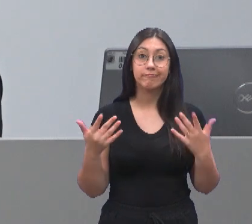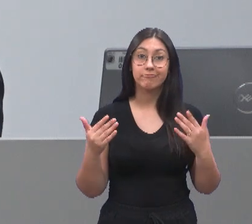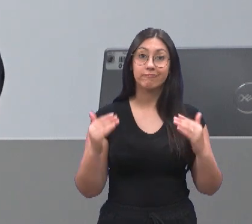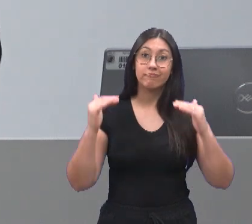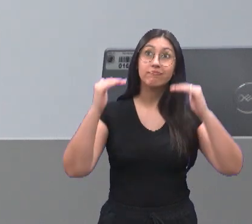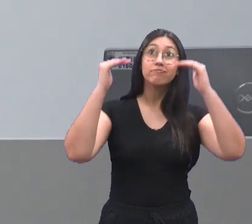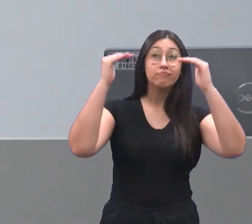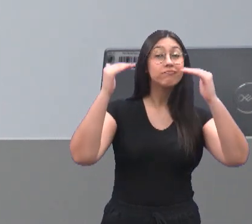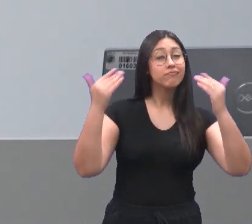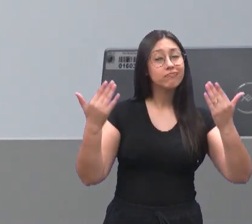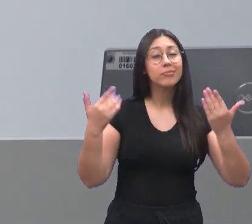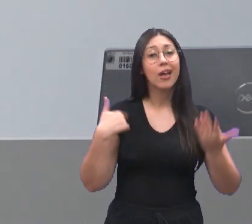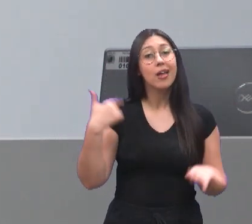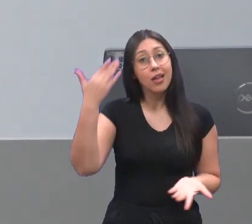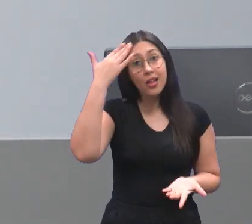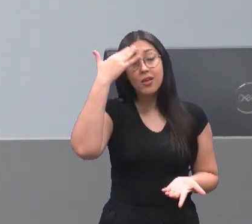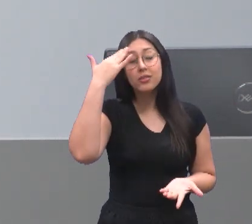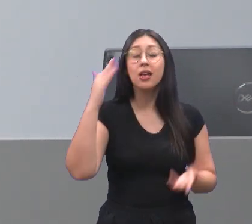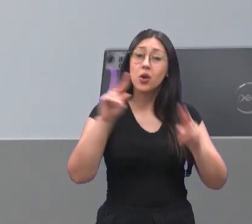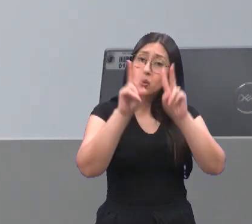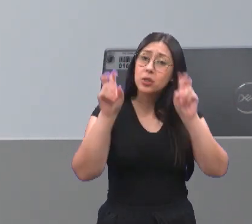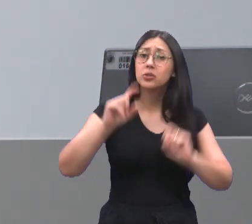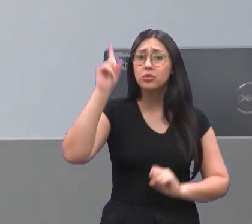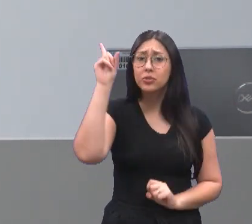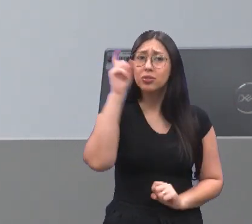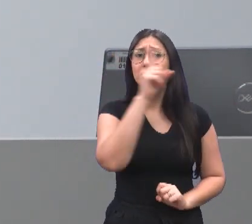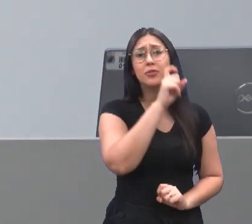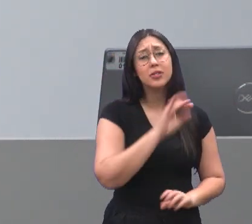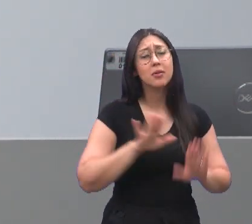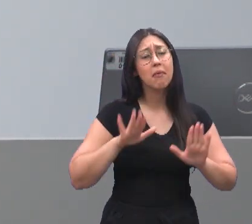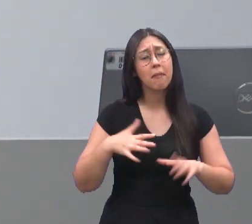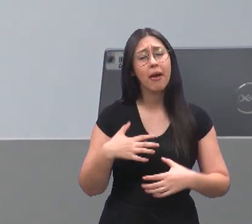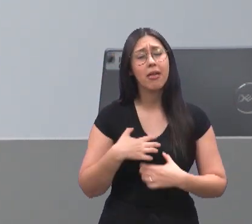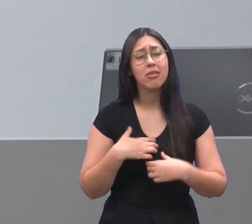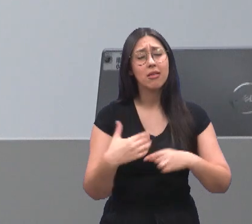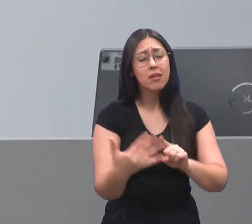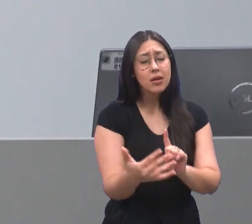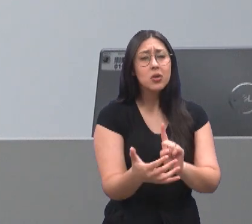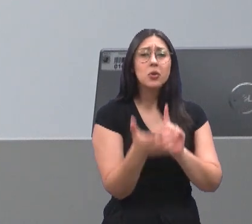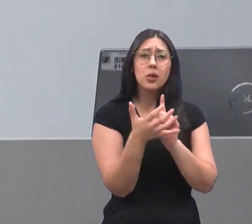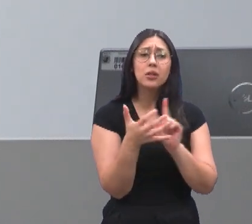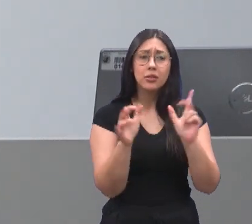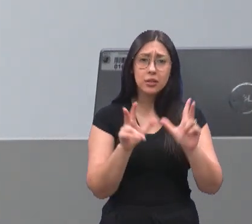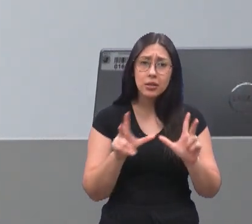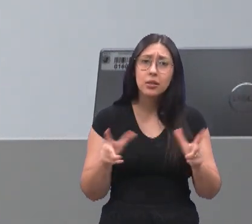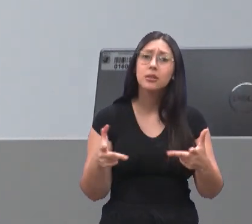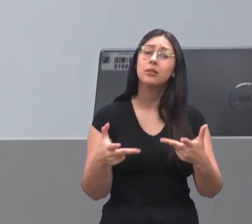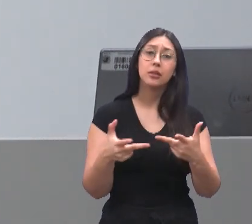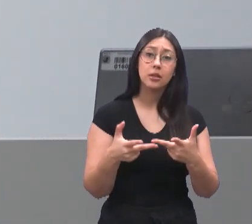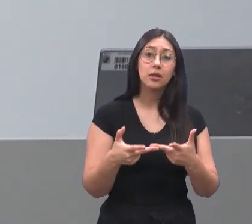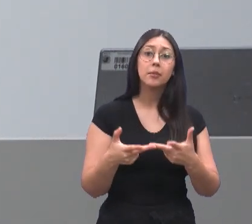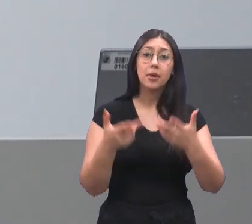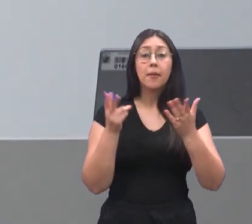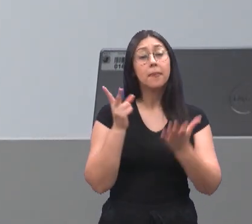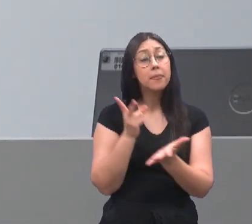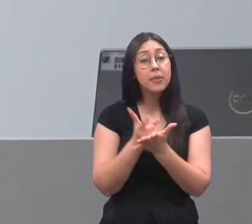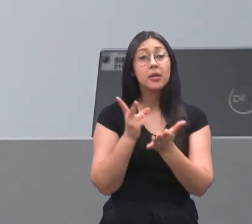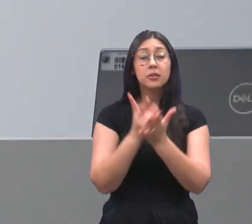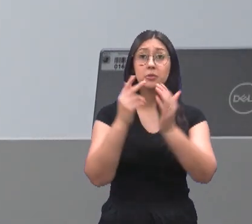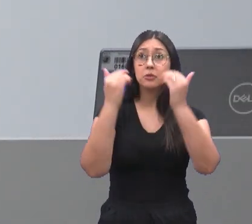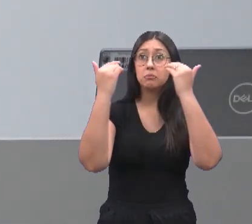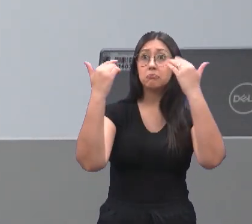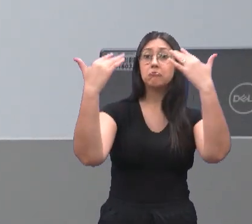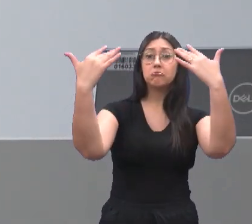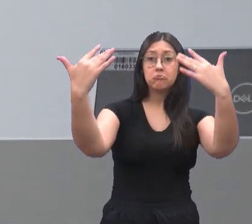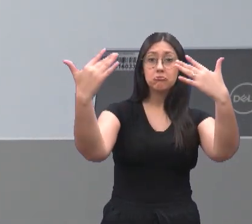toda a razão, ela também tem toda a razão. Então, sinta-se acolhido nessa Casa de Lei, da Casa do Povo, estando aí no nosso auditório